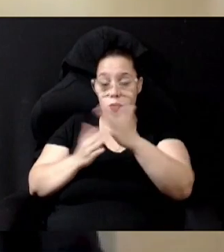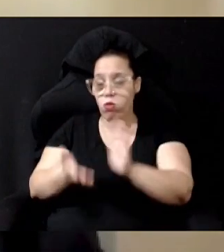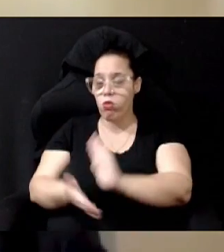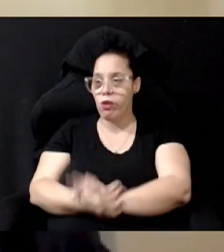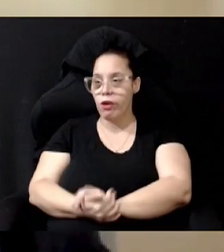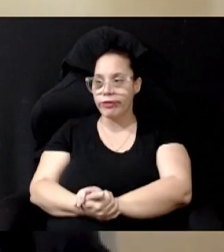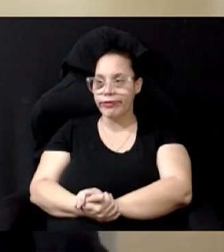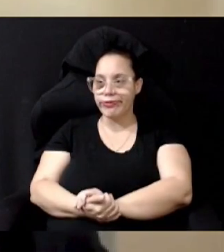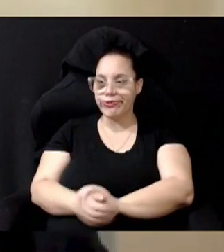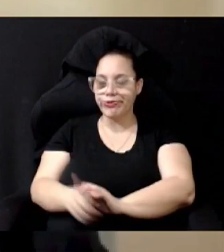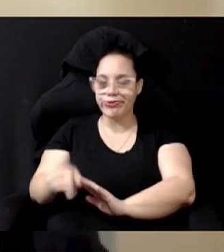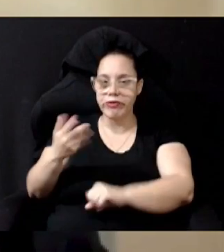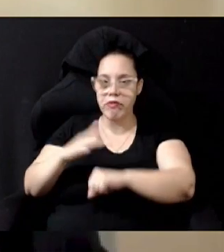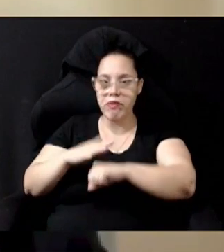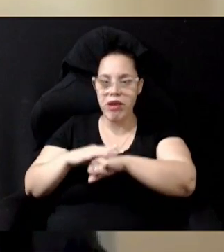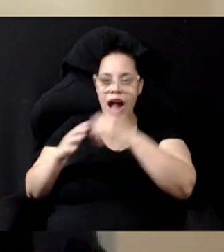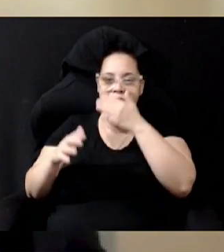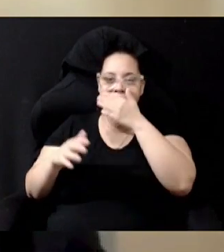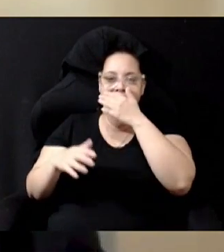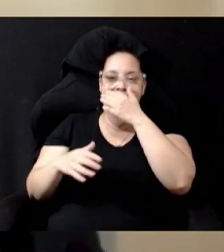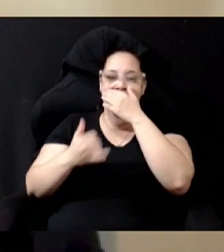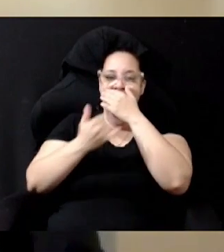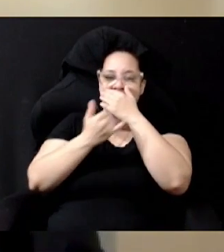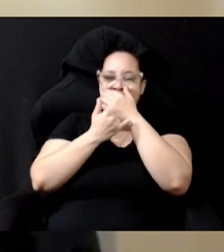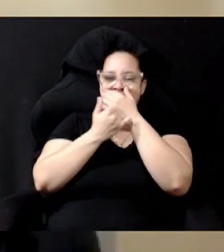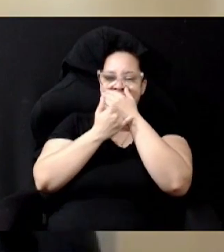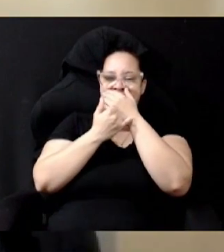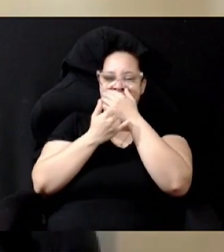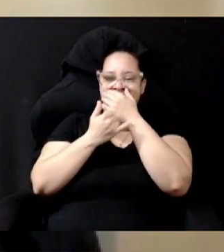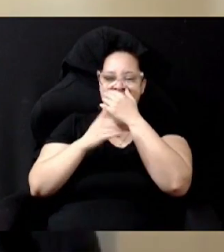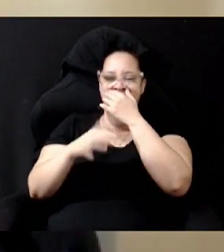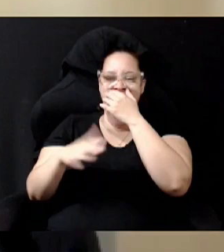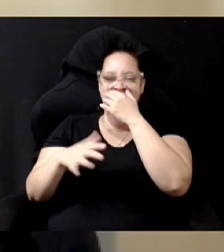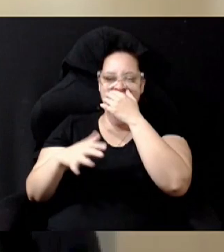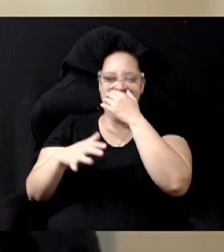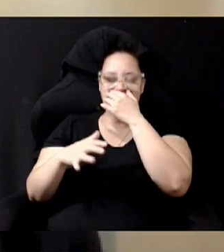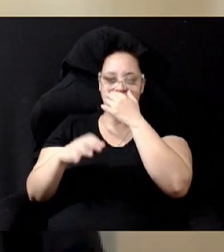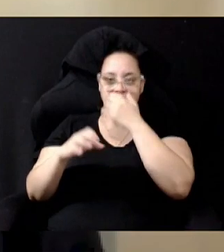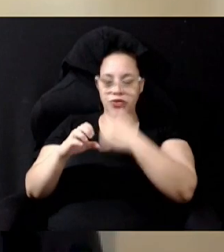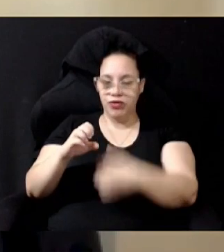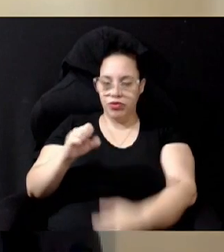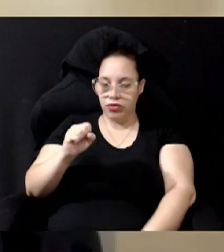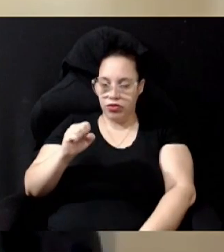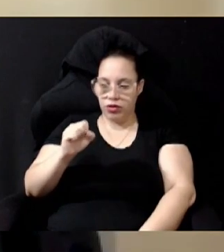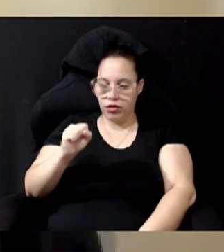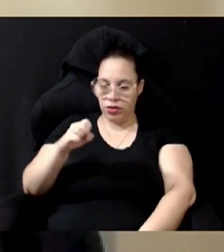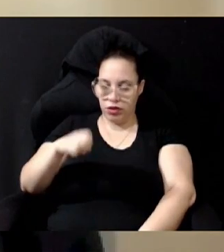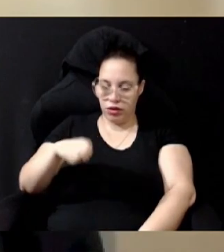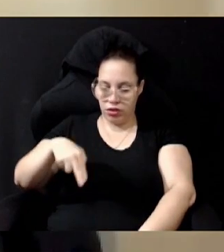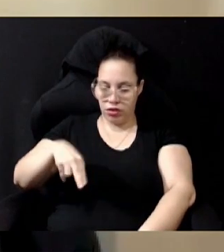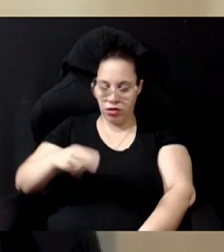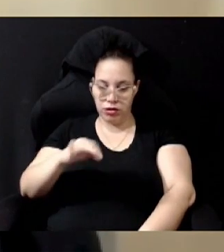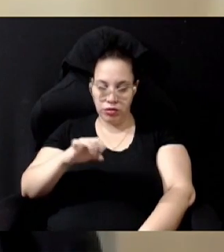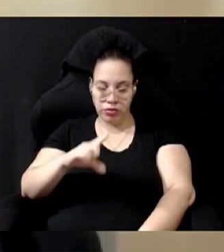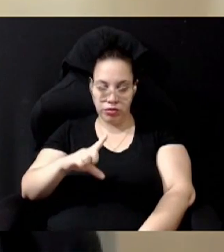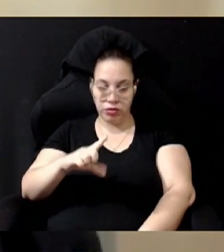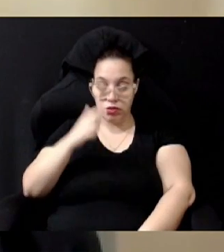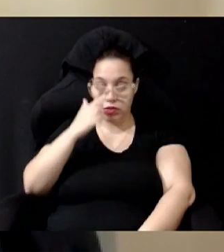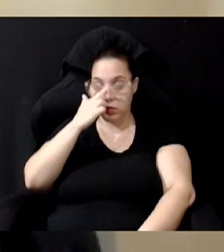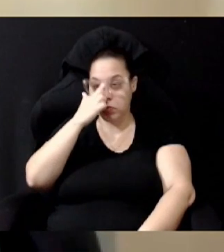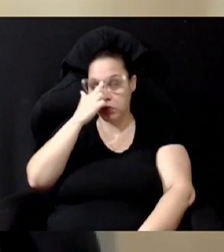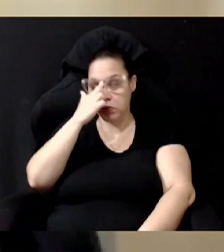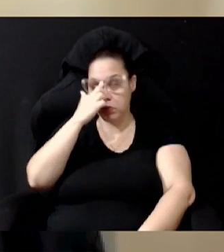doenças, como, por exemplo, tremor essencial, não faz tanta diferença. Distonia, uma leve prevalência